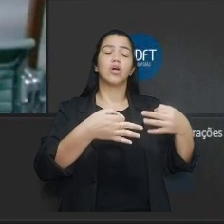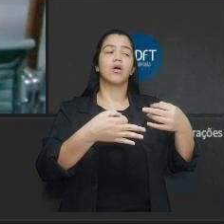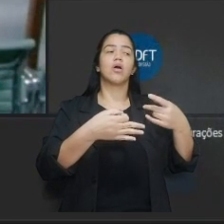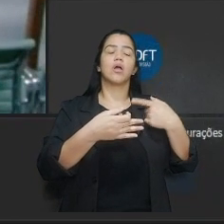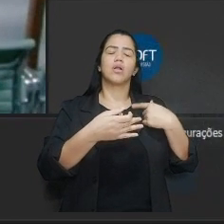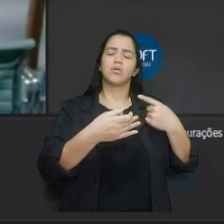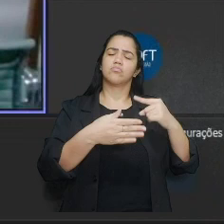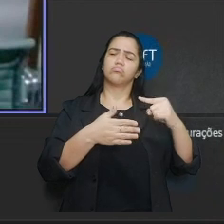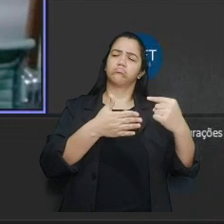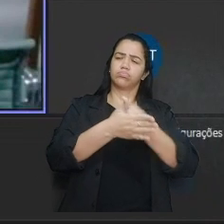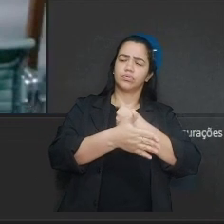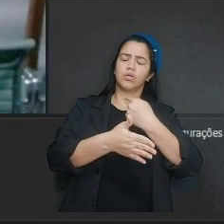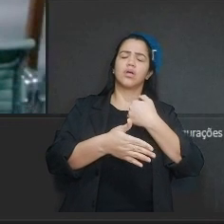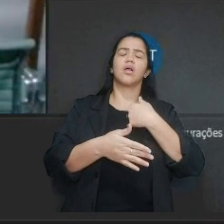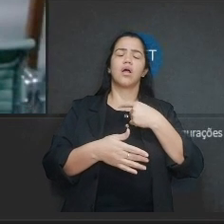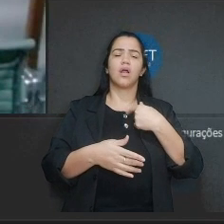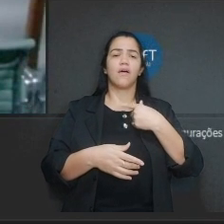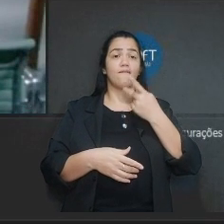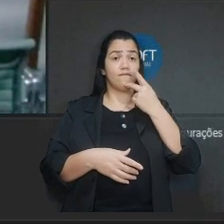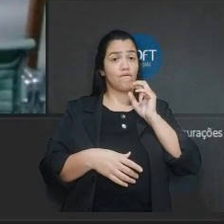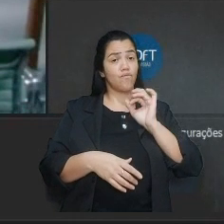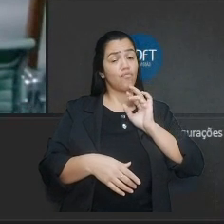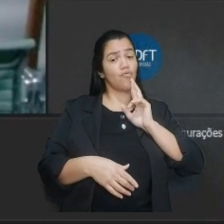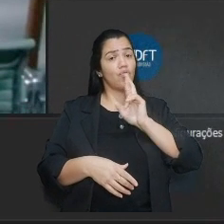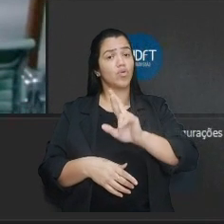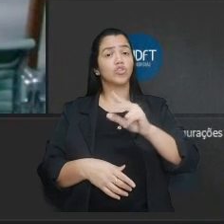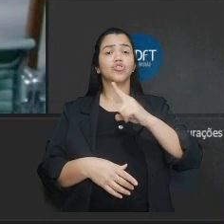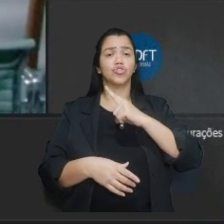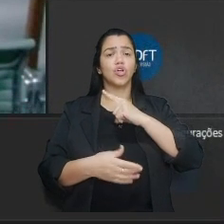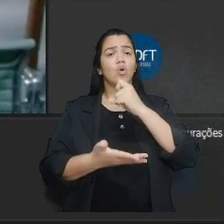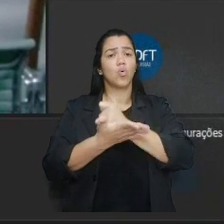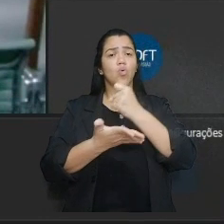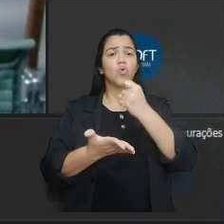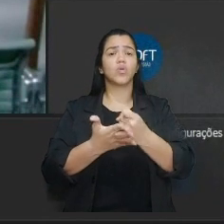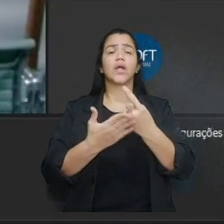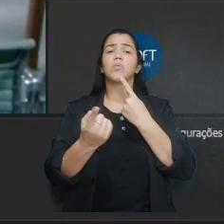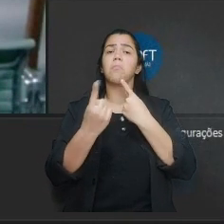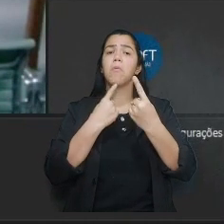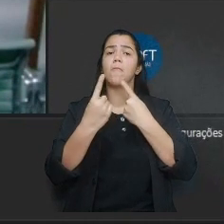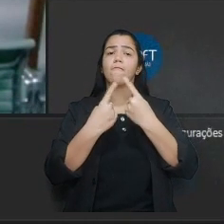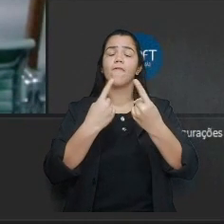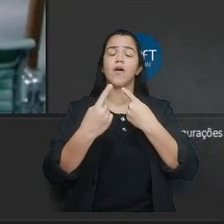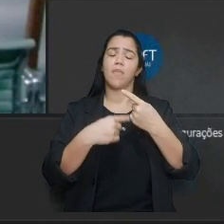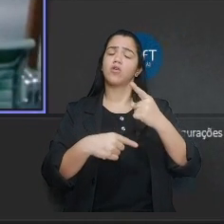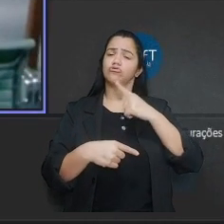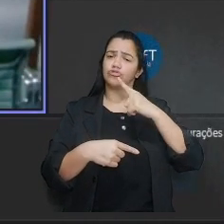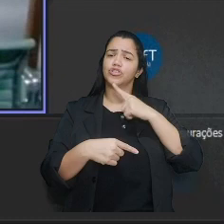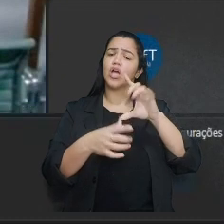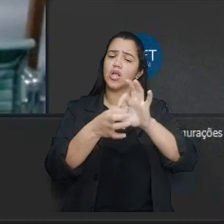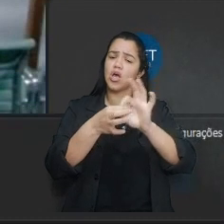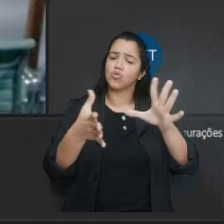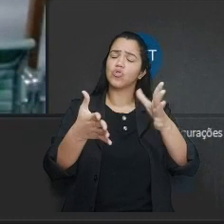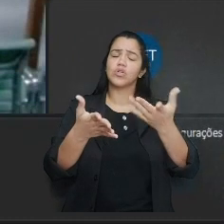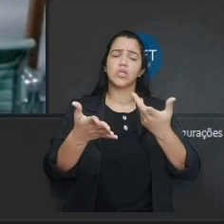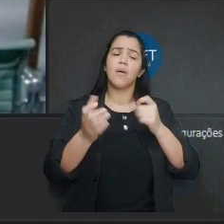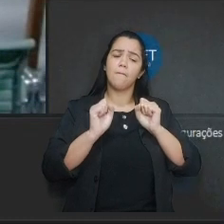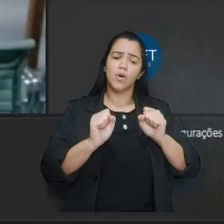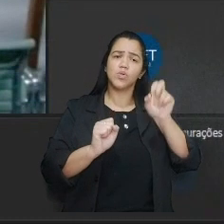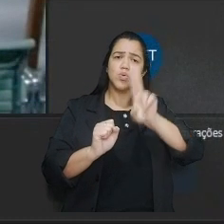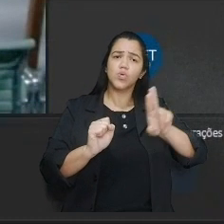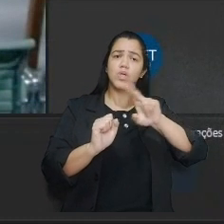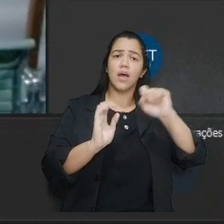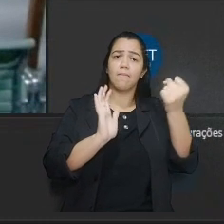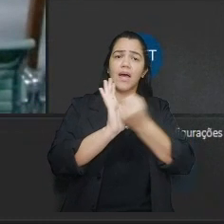Goodyear, ela sustentou que havia um contrato verbal entre elas que